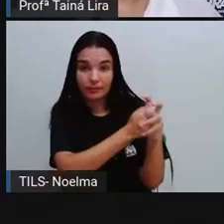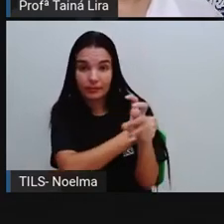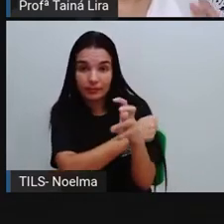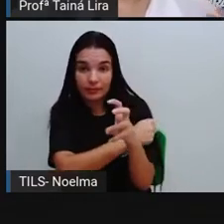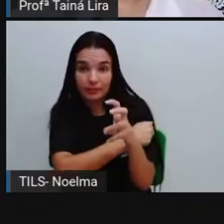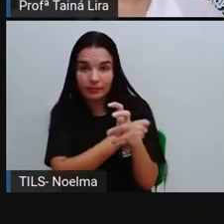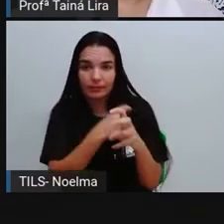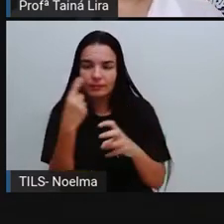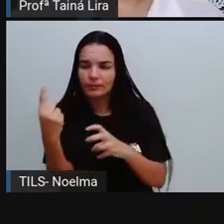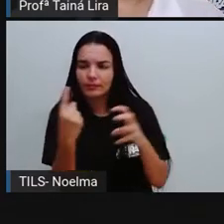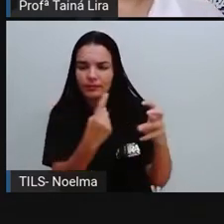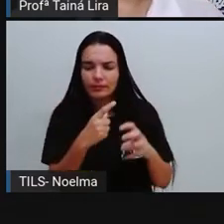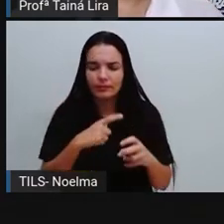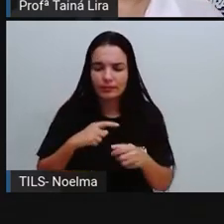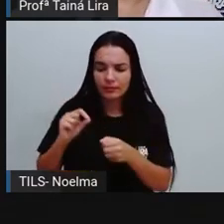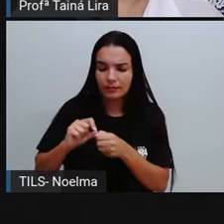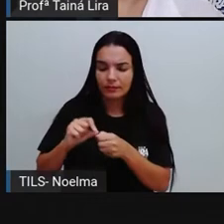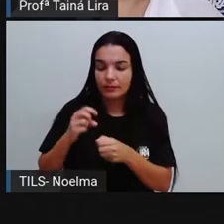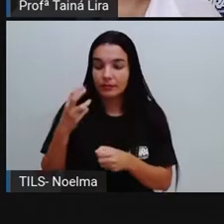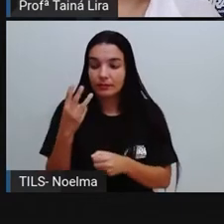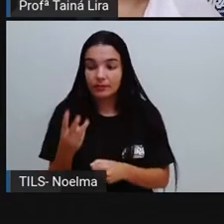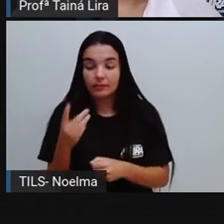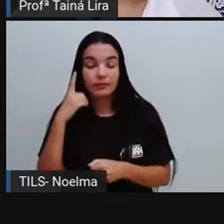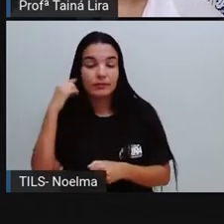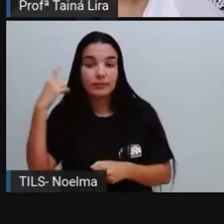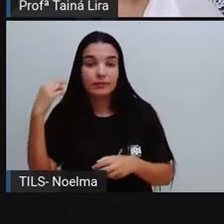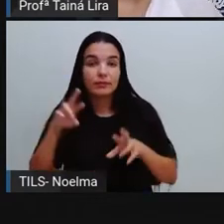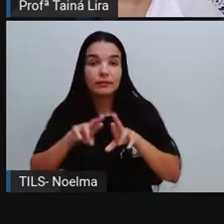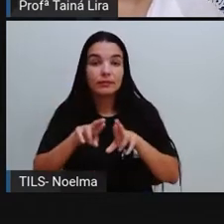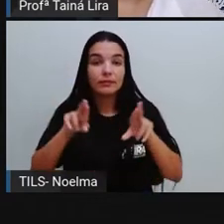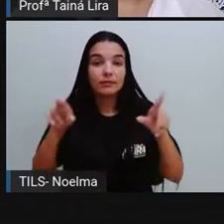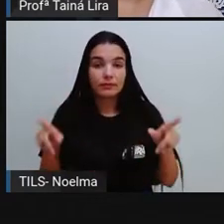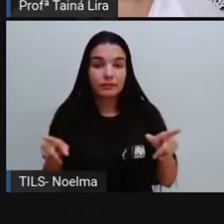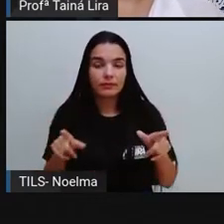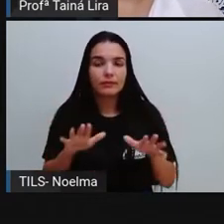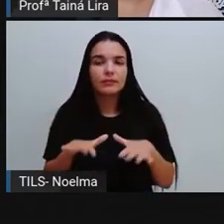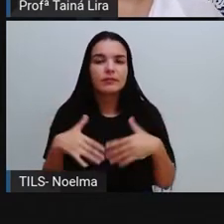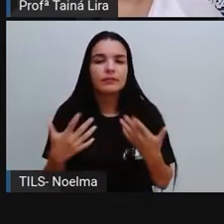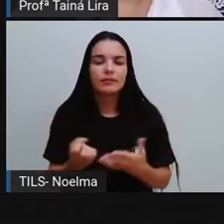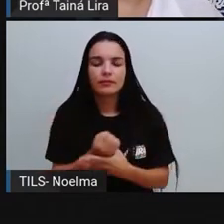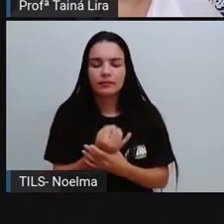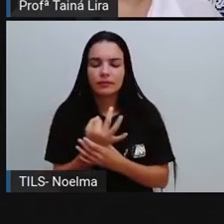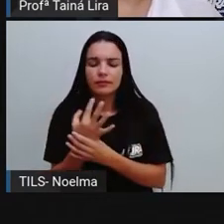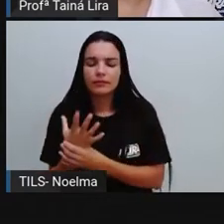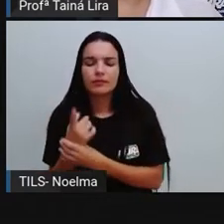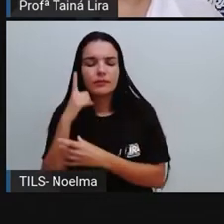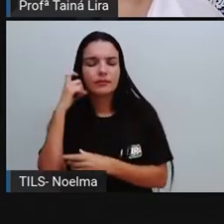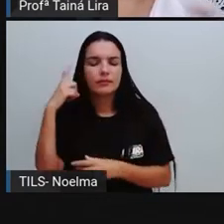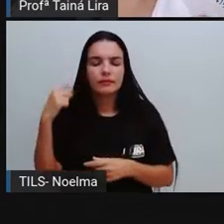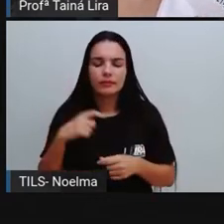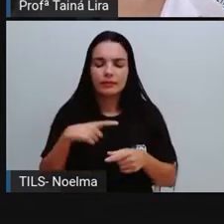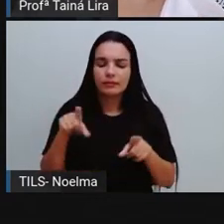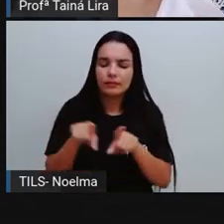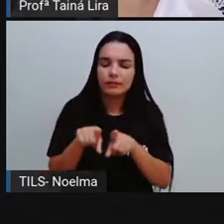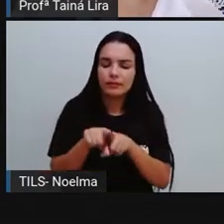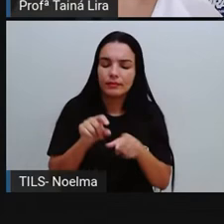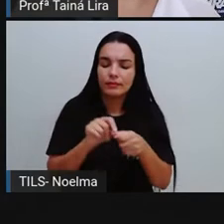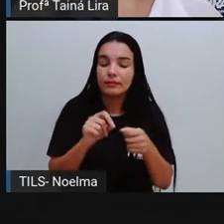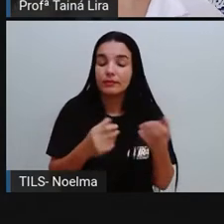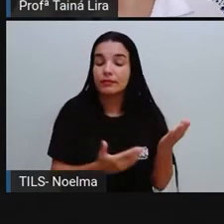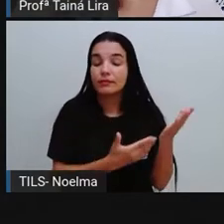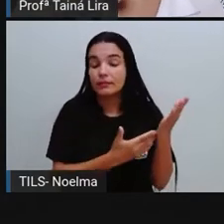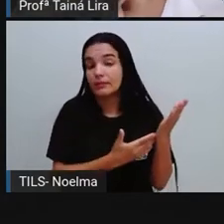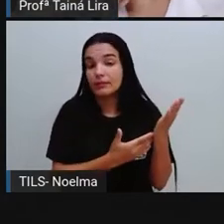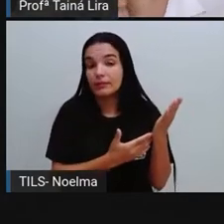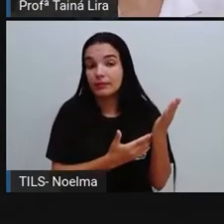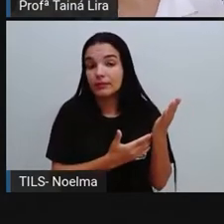aluno consegue produzir aí 3 tipos de sons diferentes. Então, quantos sons diferentes foram produzidos por esses alunos?